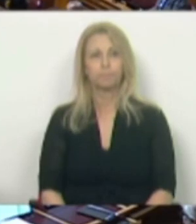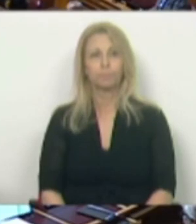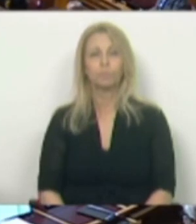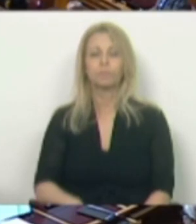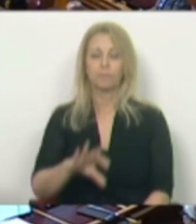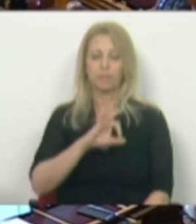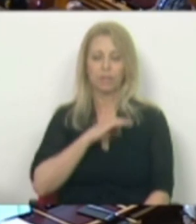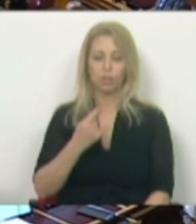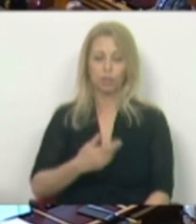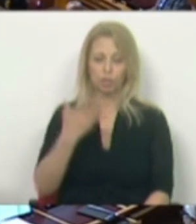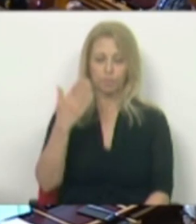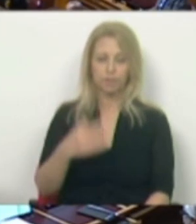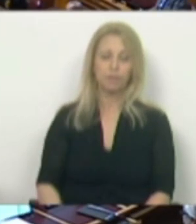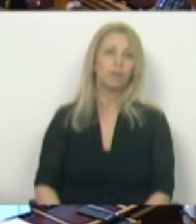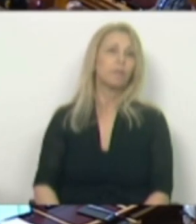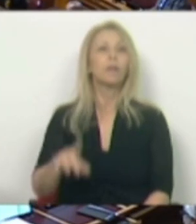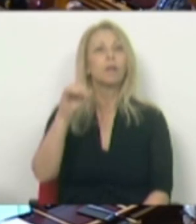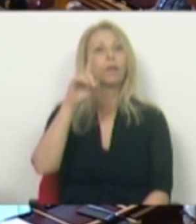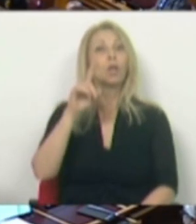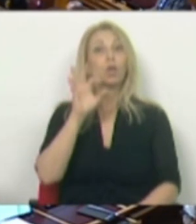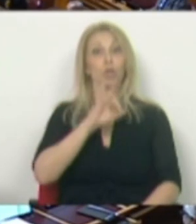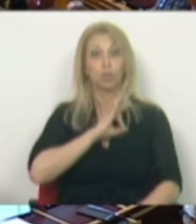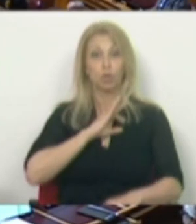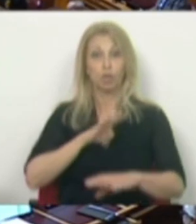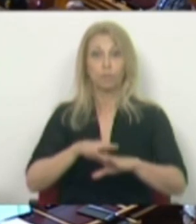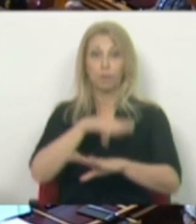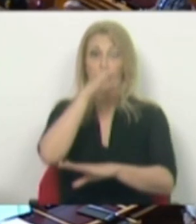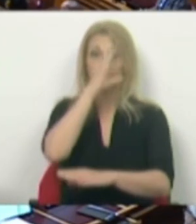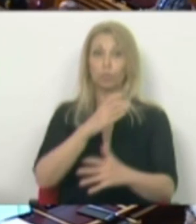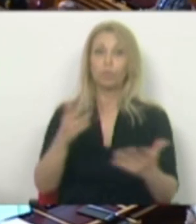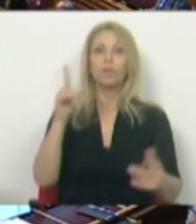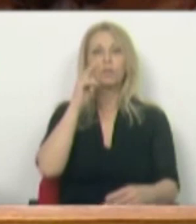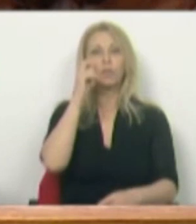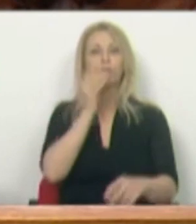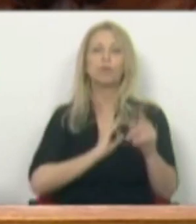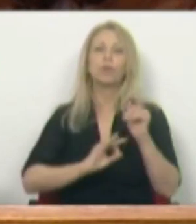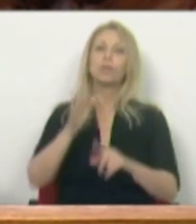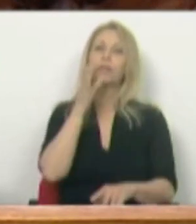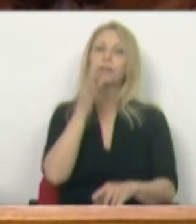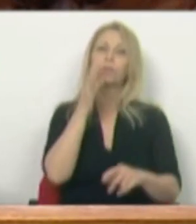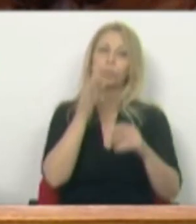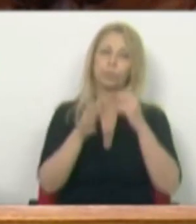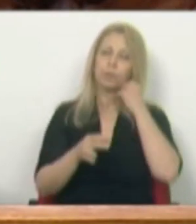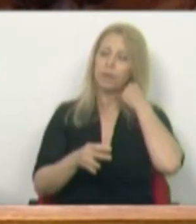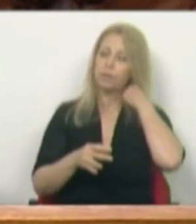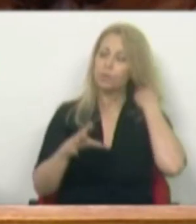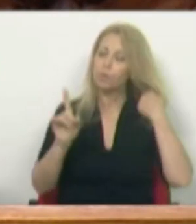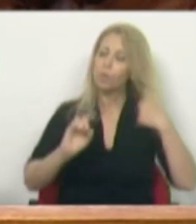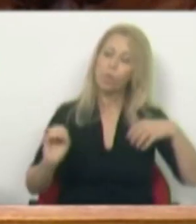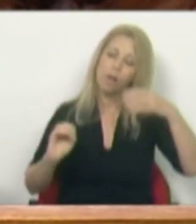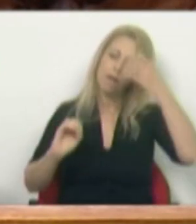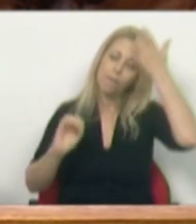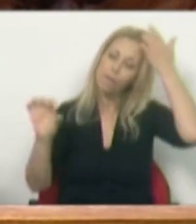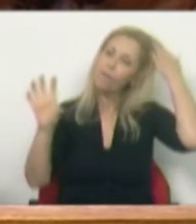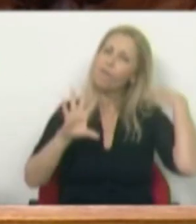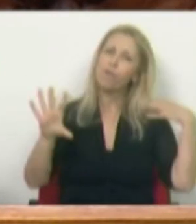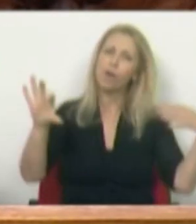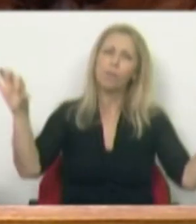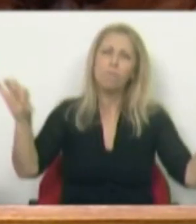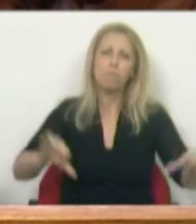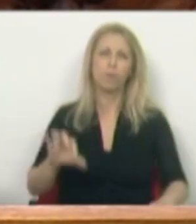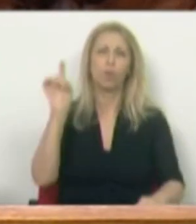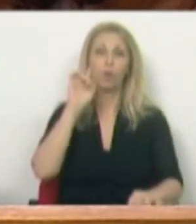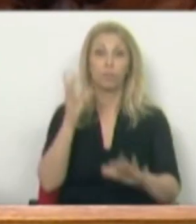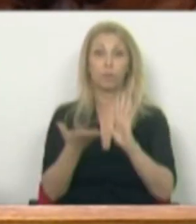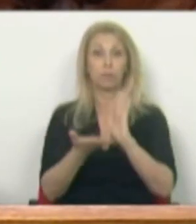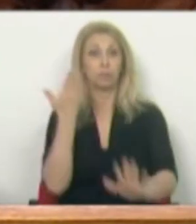Senhor Presidente, senhores membros do Governo, senhoras e senhores deputados, não há pior forma de desvalorizar